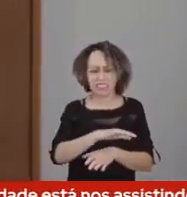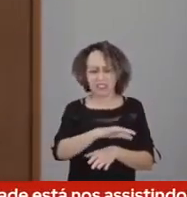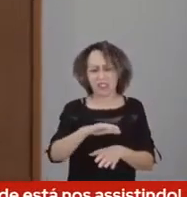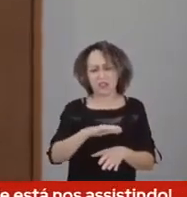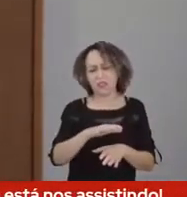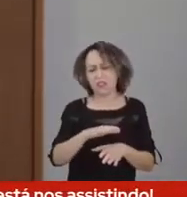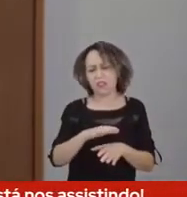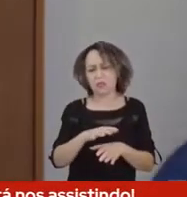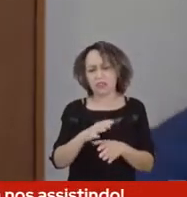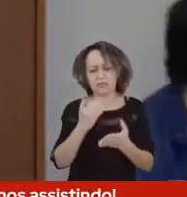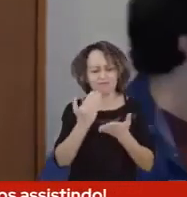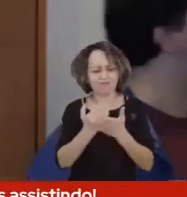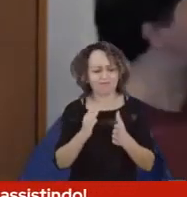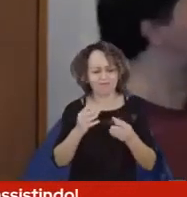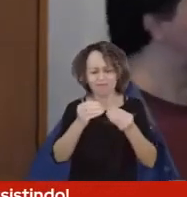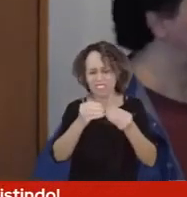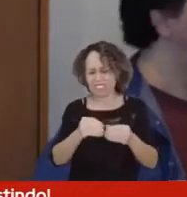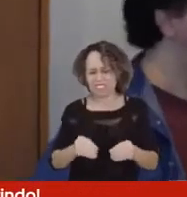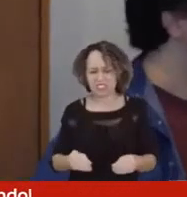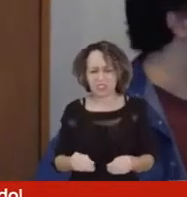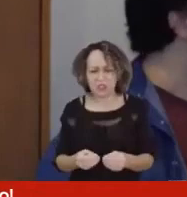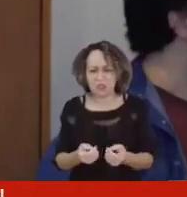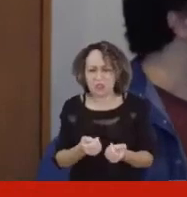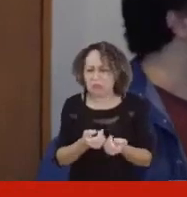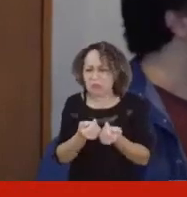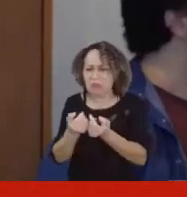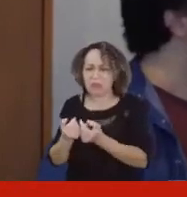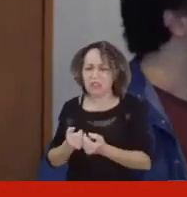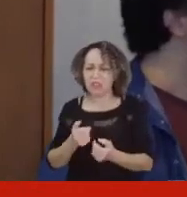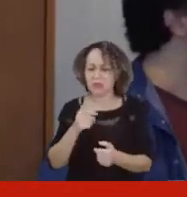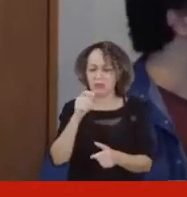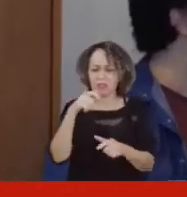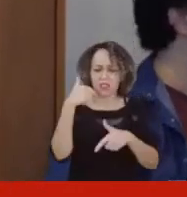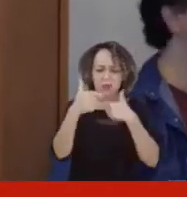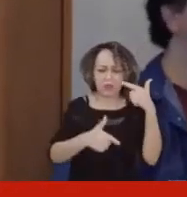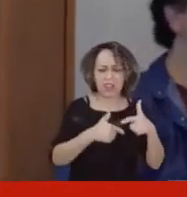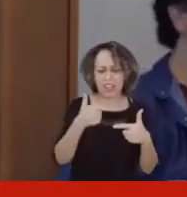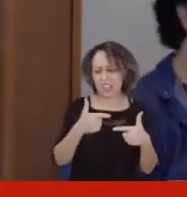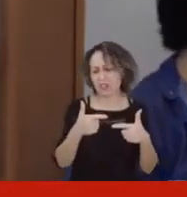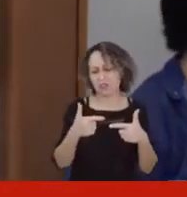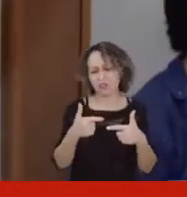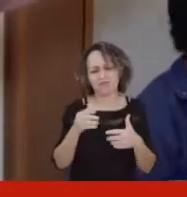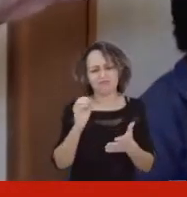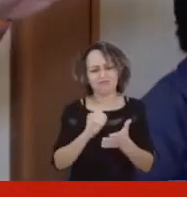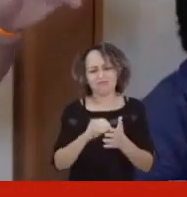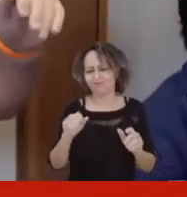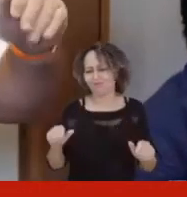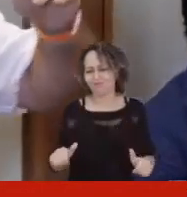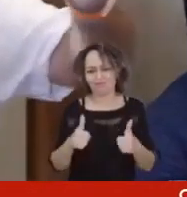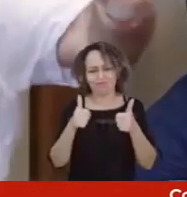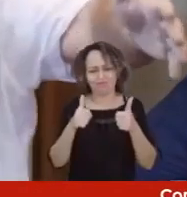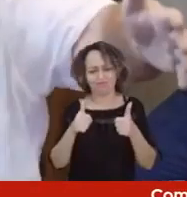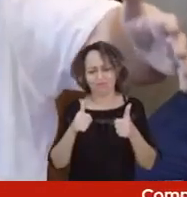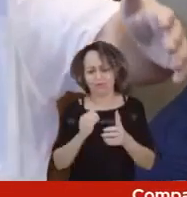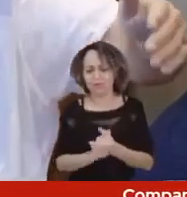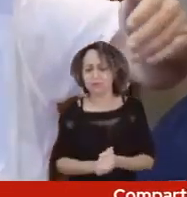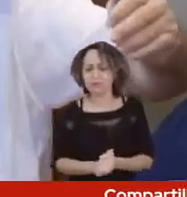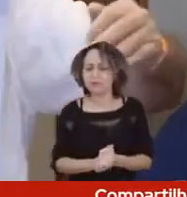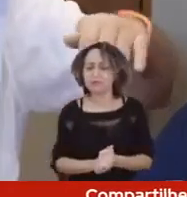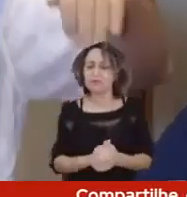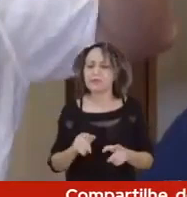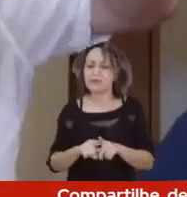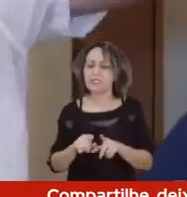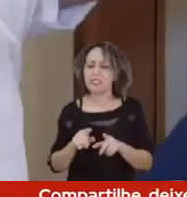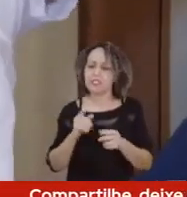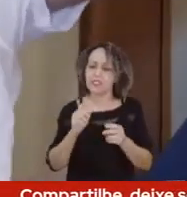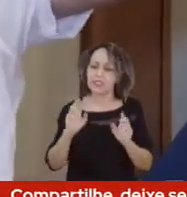pouquíssimos trabalhadores e trabalhadores desqualificados. Completamente diferente do movimento que se iniciou a partir da eleição